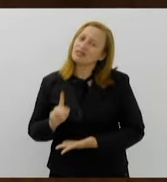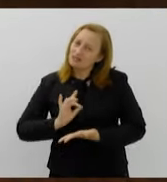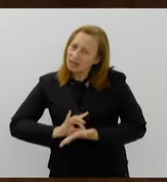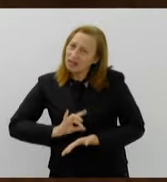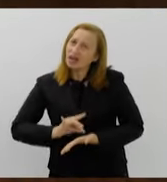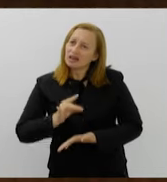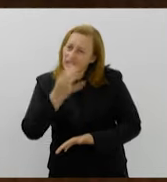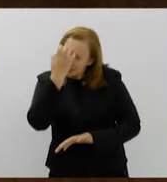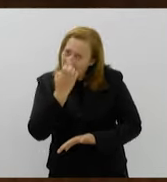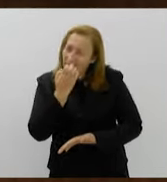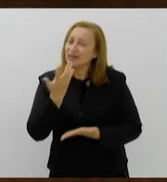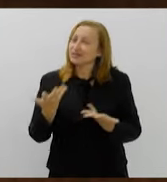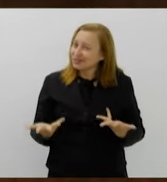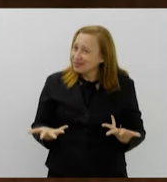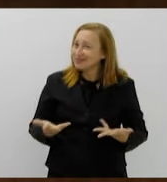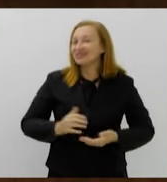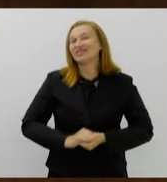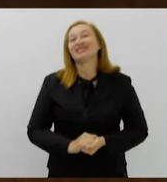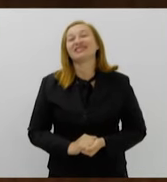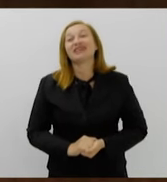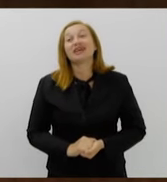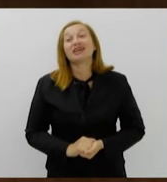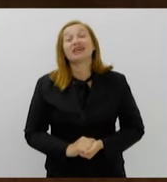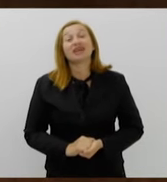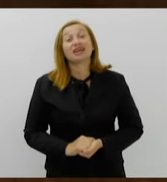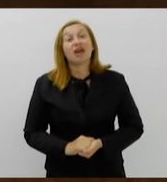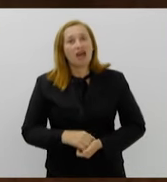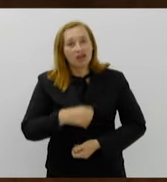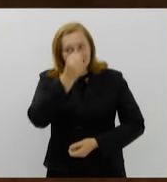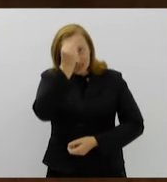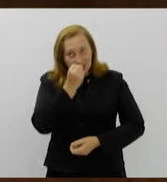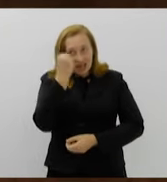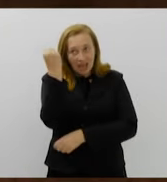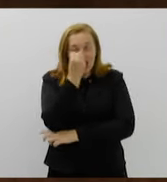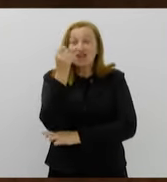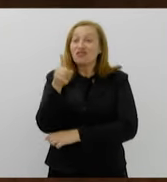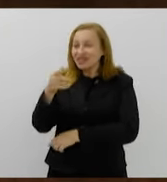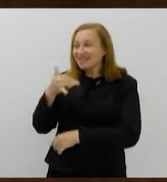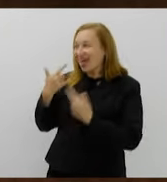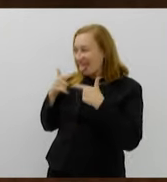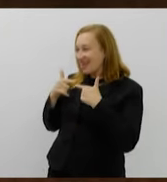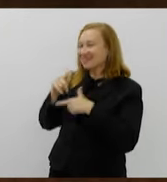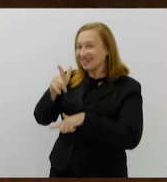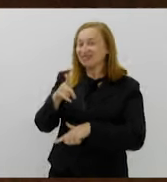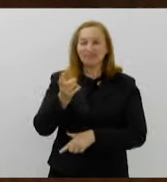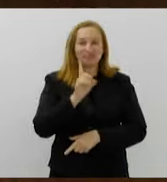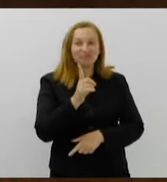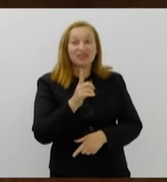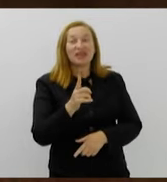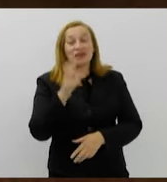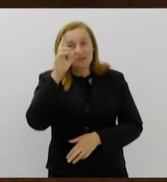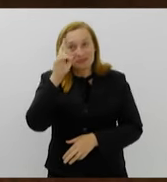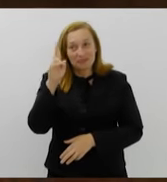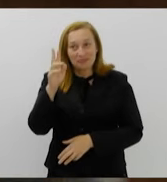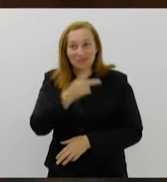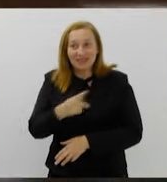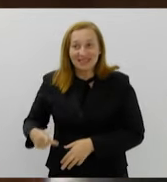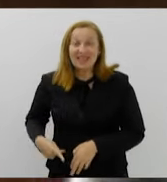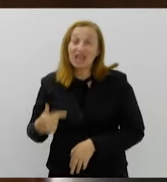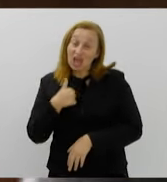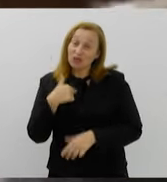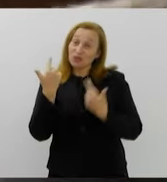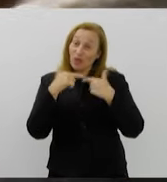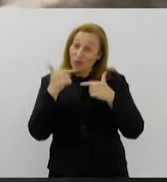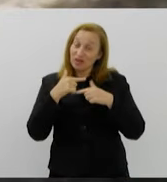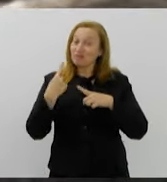é sério a coisa é sério porque ele tá rindo aqui a coisa a coisa pres gente olha só eu tô rindo eu